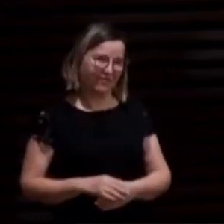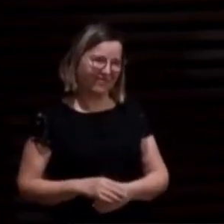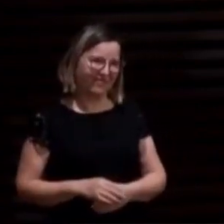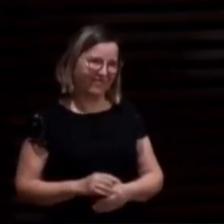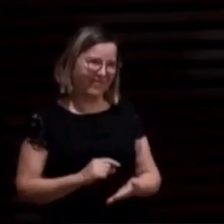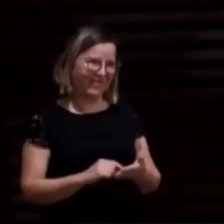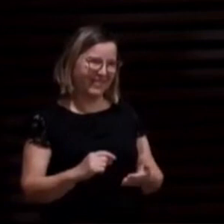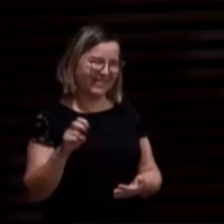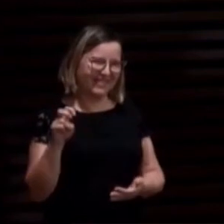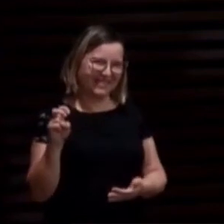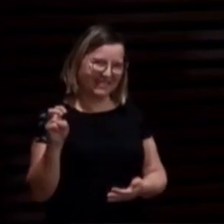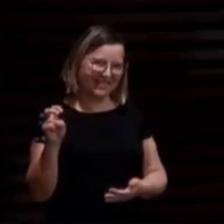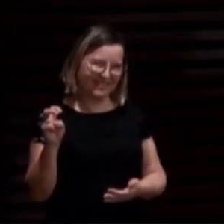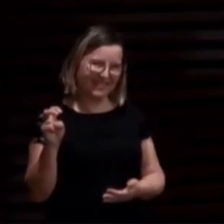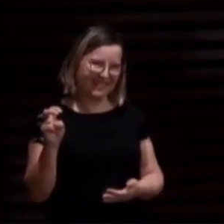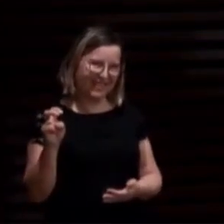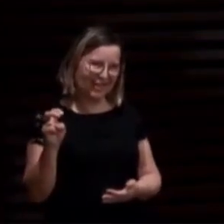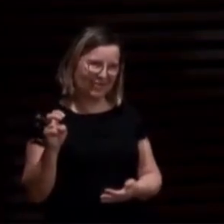Versículo 5.